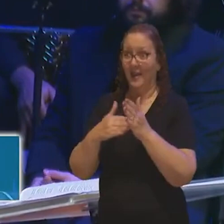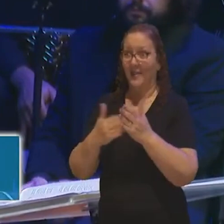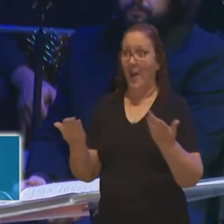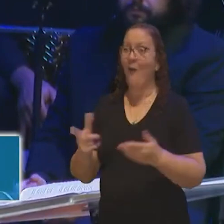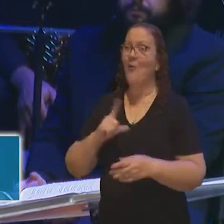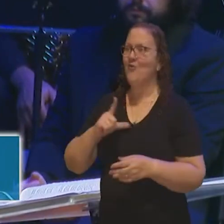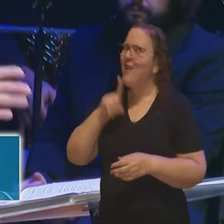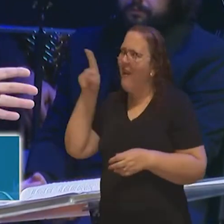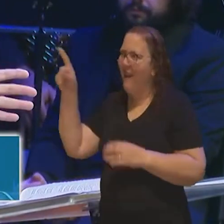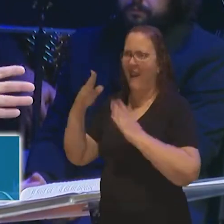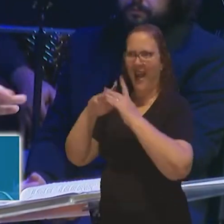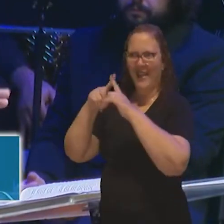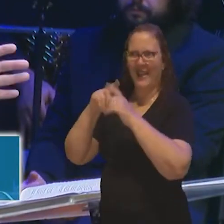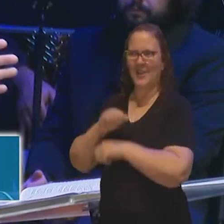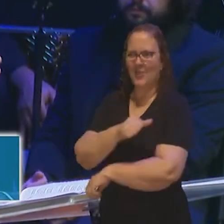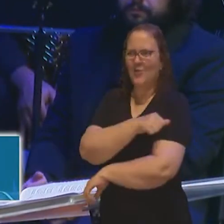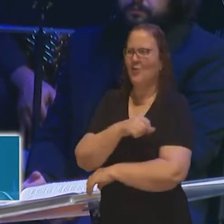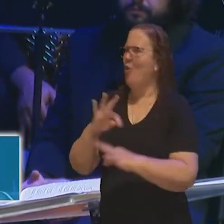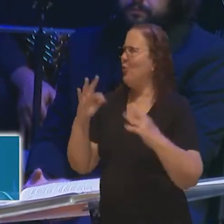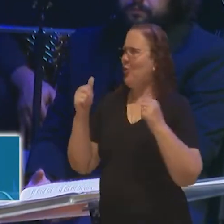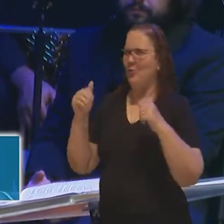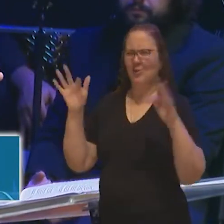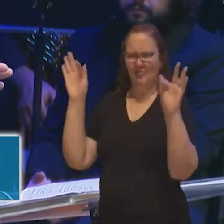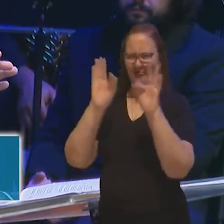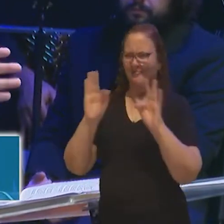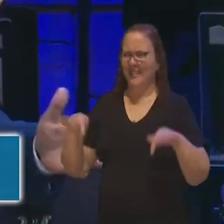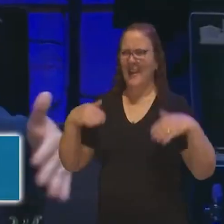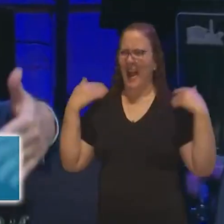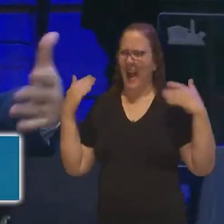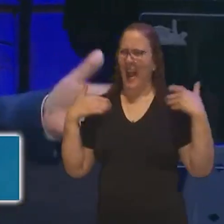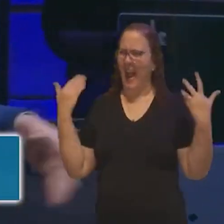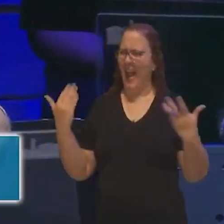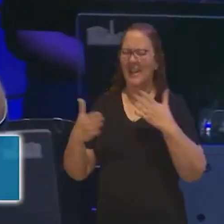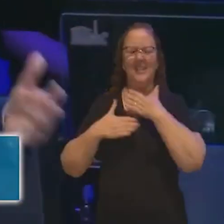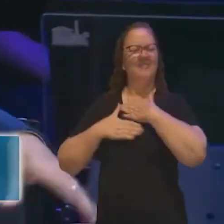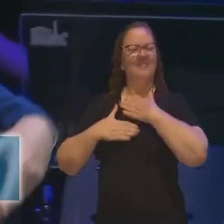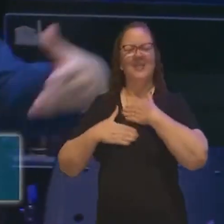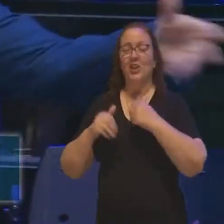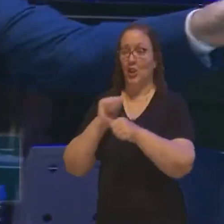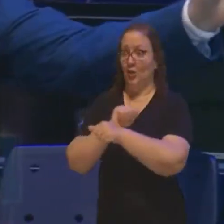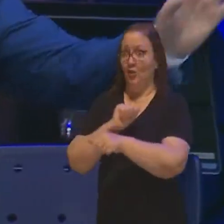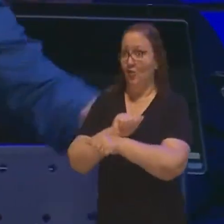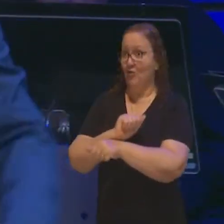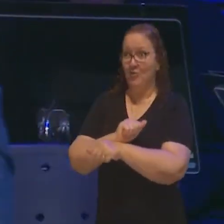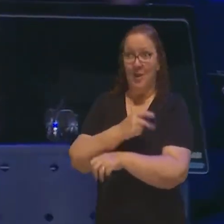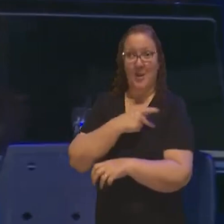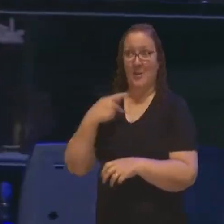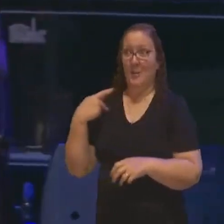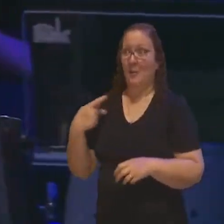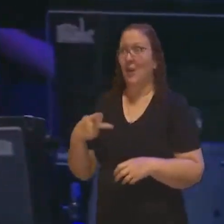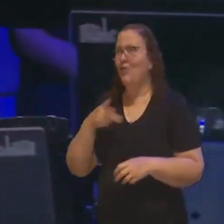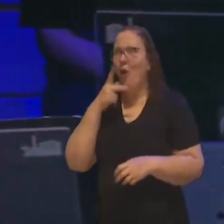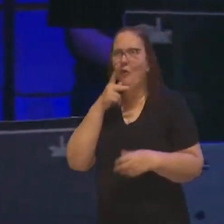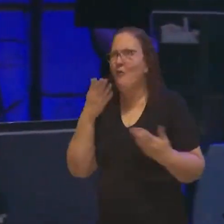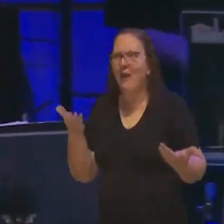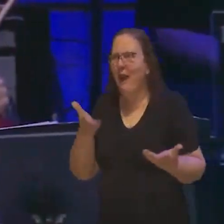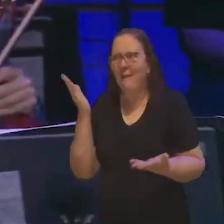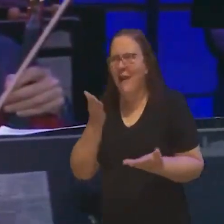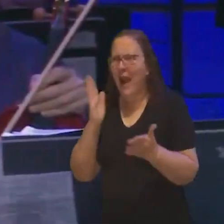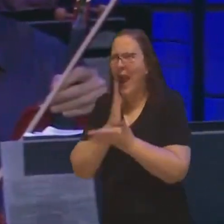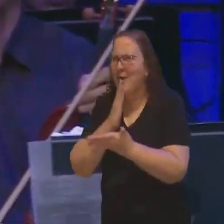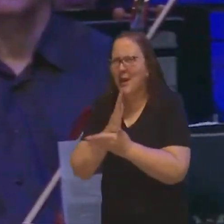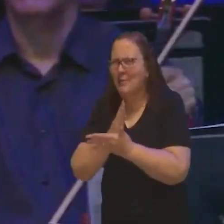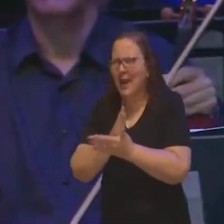existe. E todo mundo feliz, alegre, contente, satisfeito, esperando o pastor logo acabar. Acaba logo, pastor, para de falar, vamos à